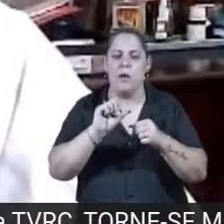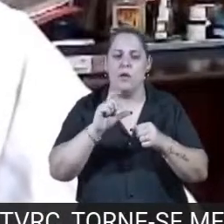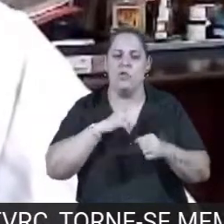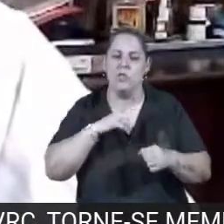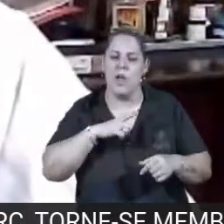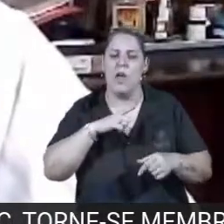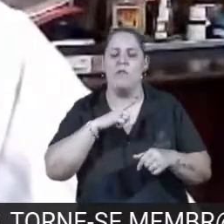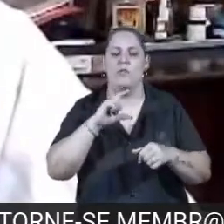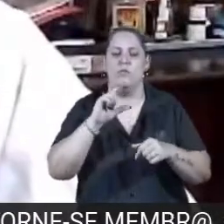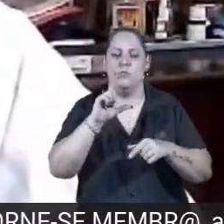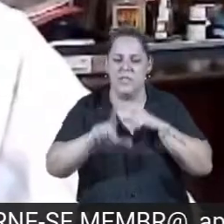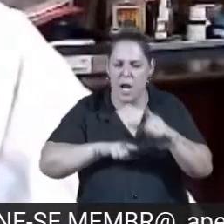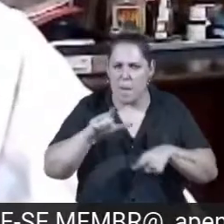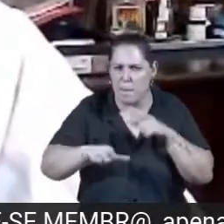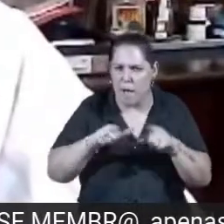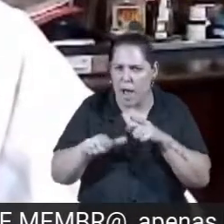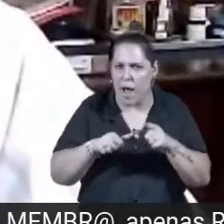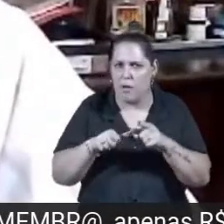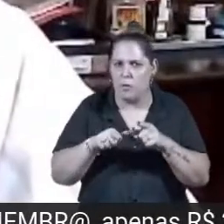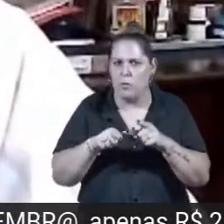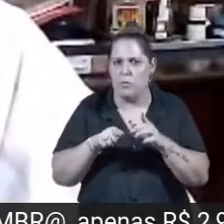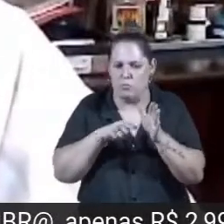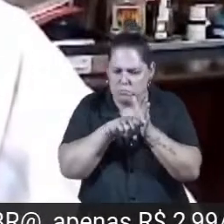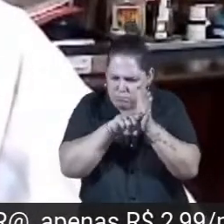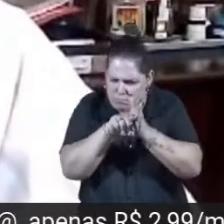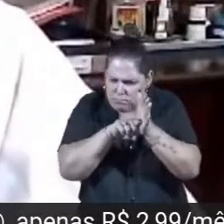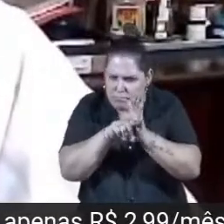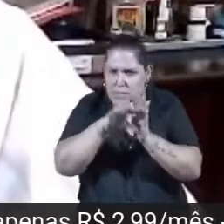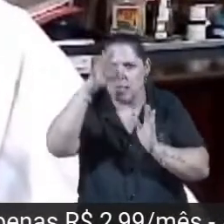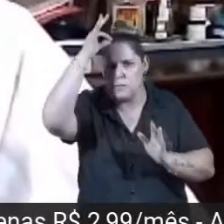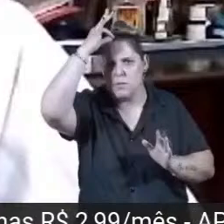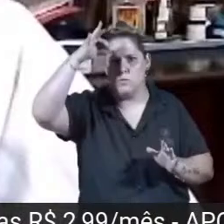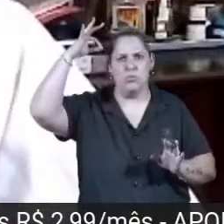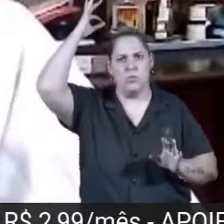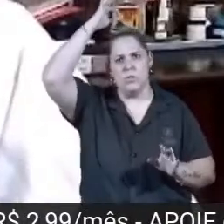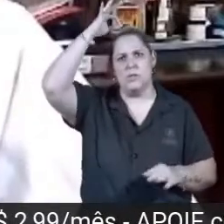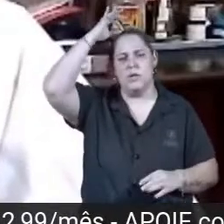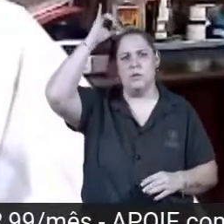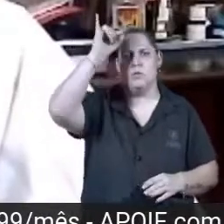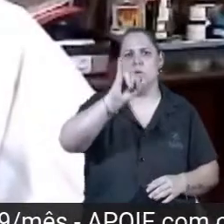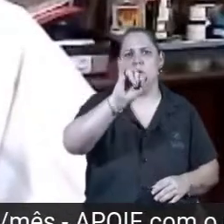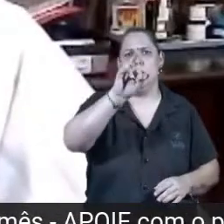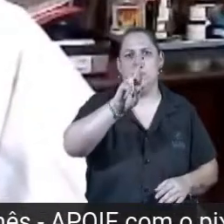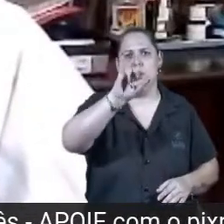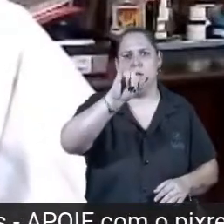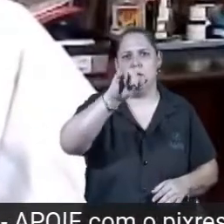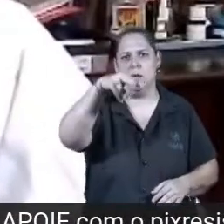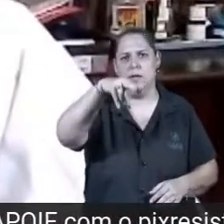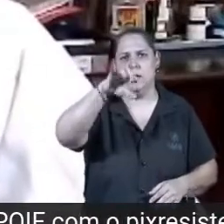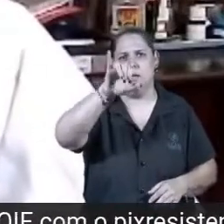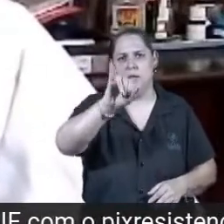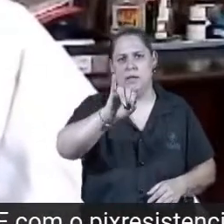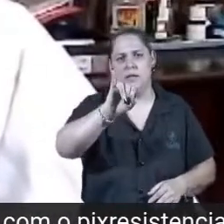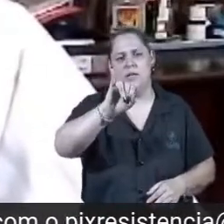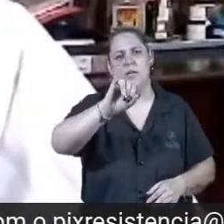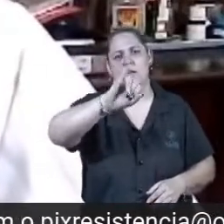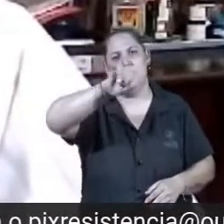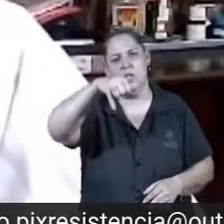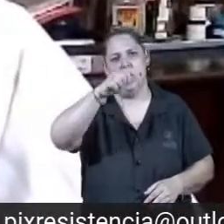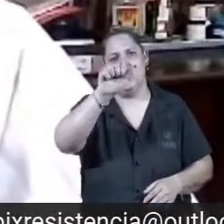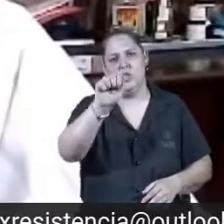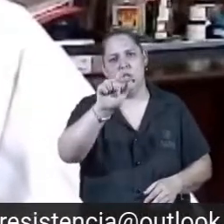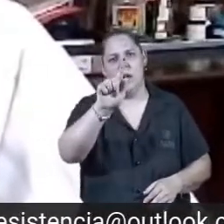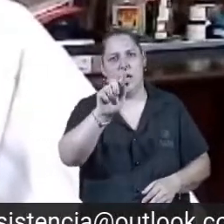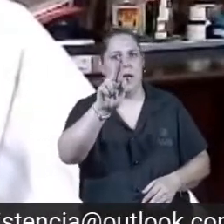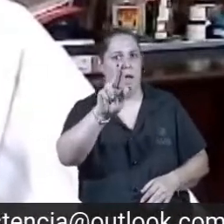consulta aí no Espírito Santo. Companheira Eline, companheira Jaqueline, o João